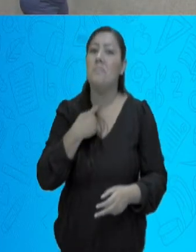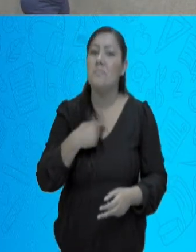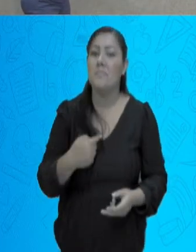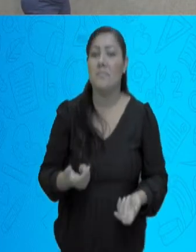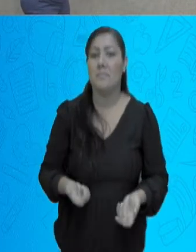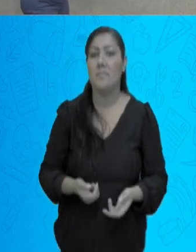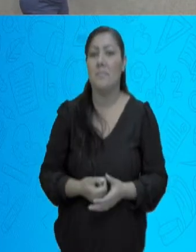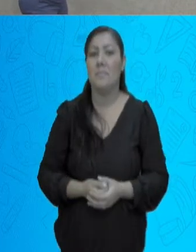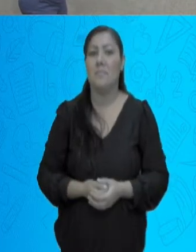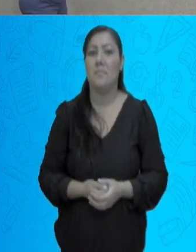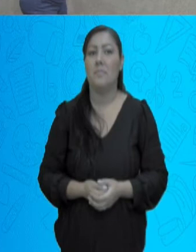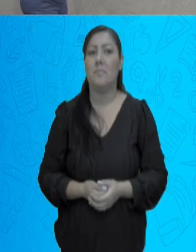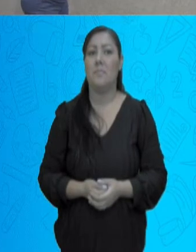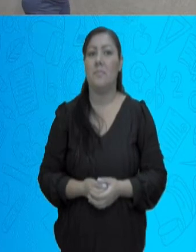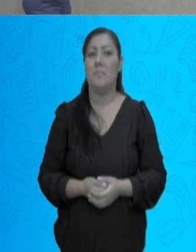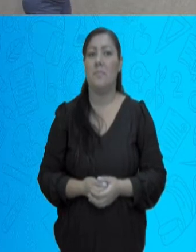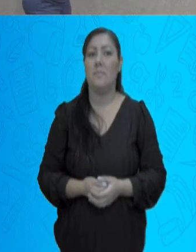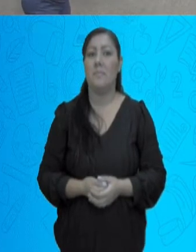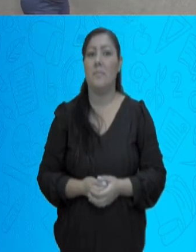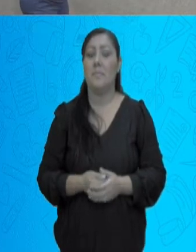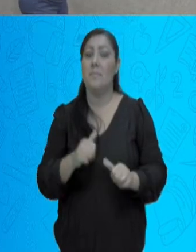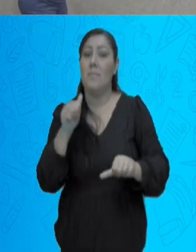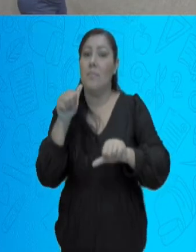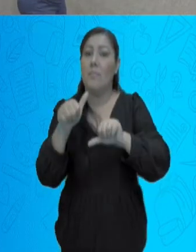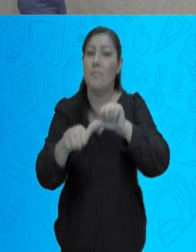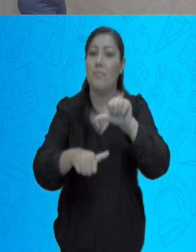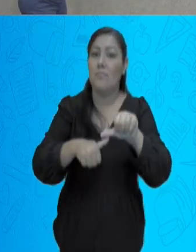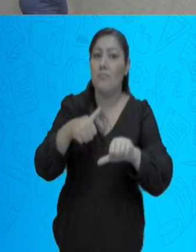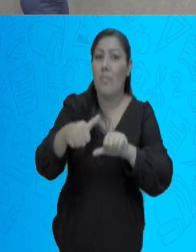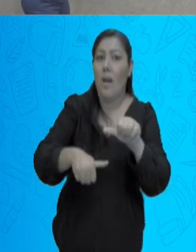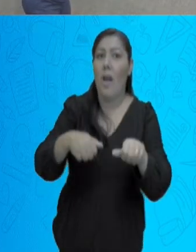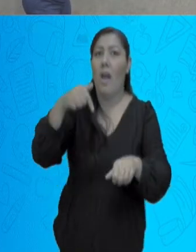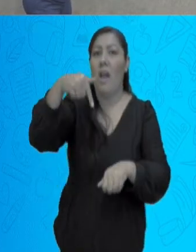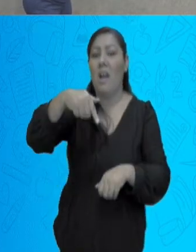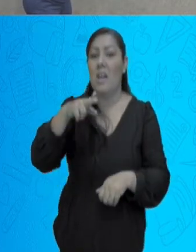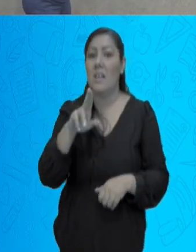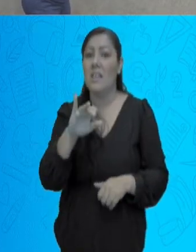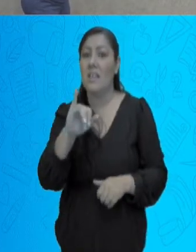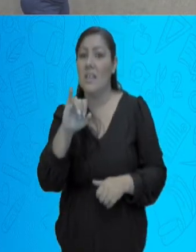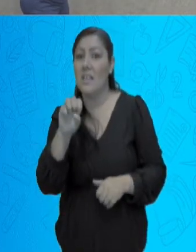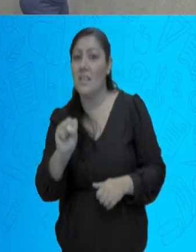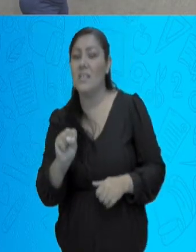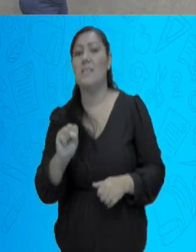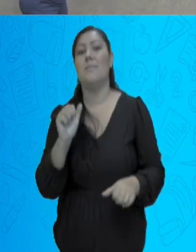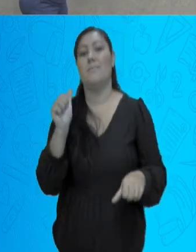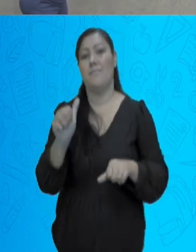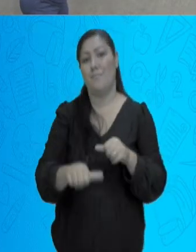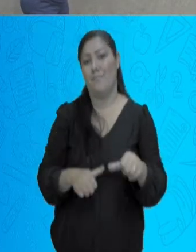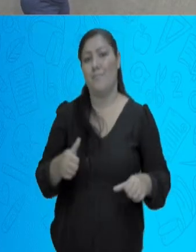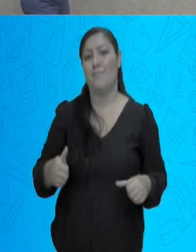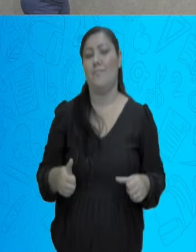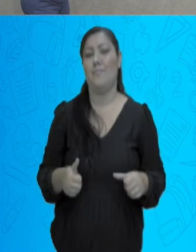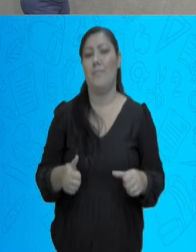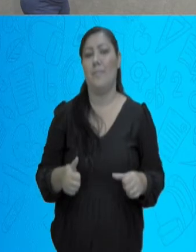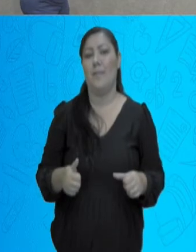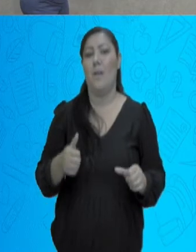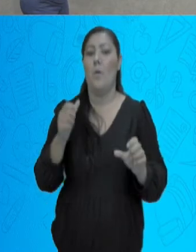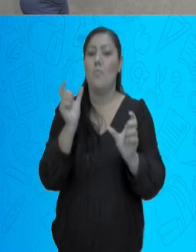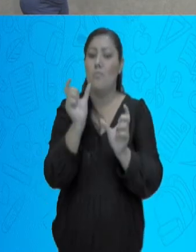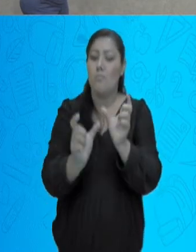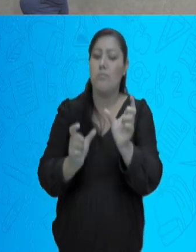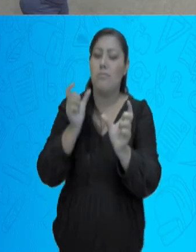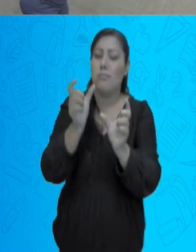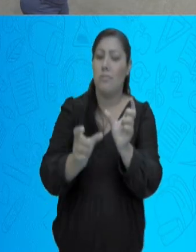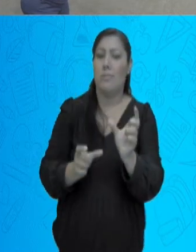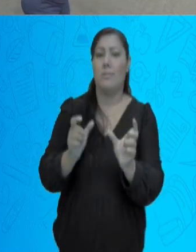olha a forma, né? Olha a mudança que teve com as letras ali. E observem também essa